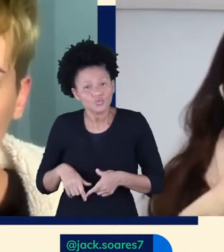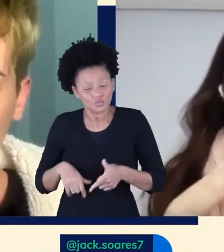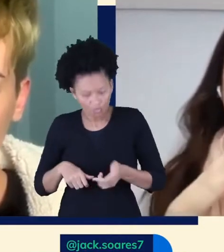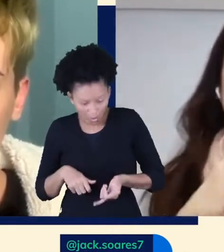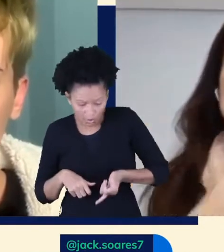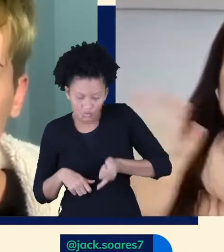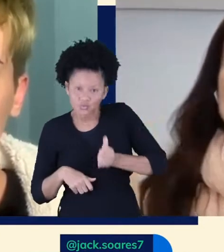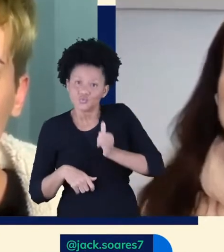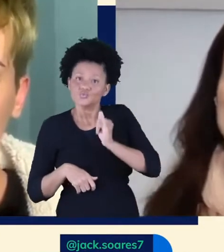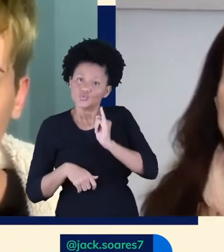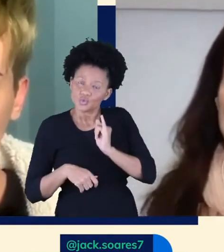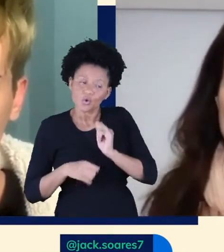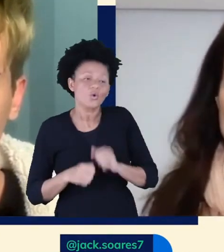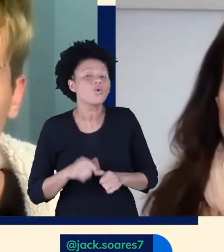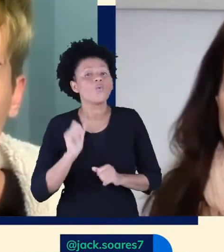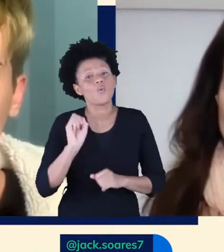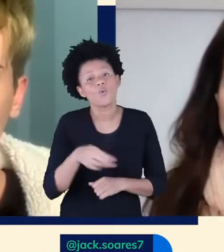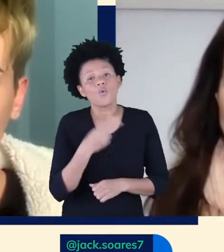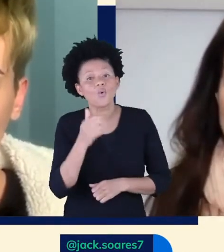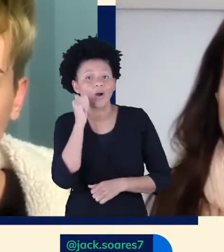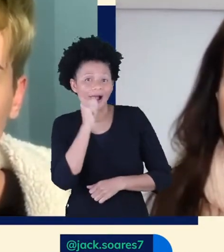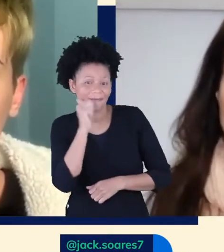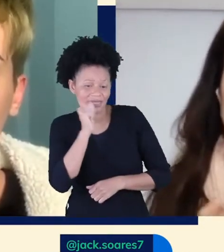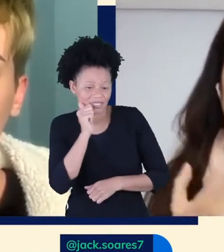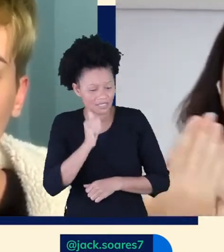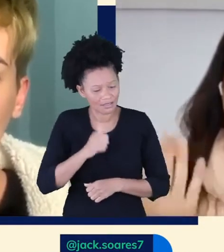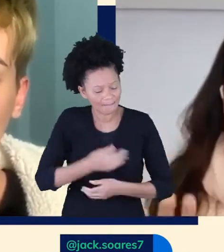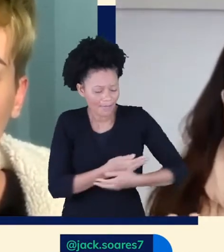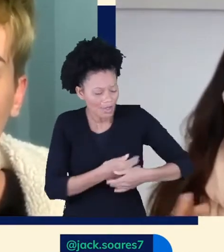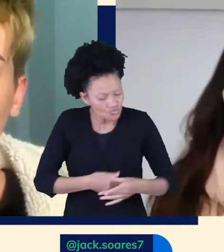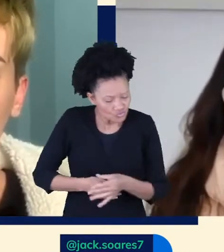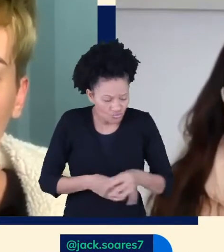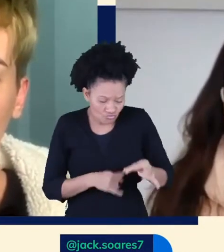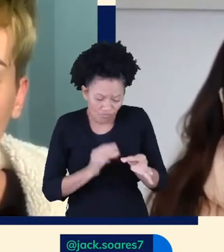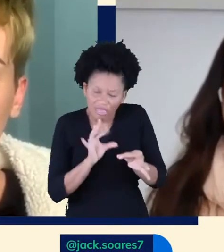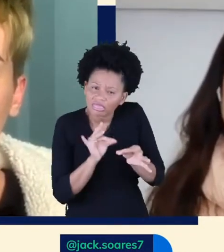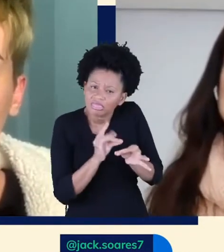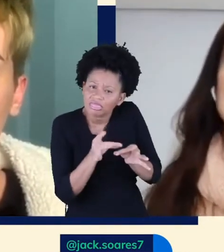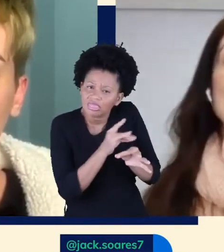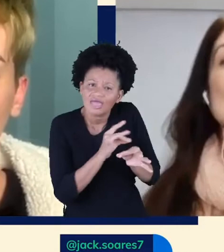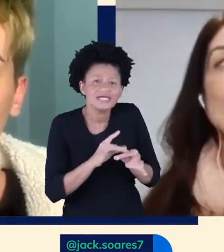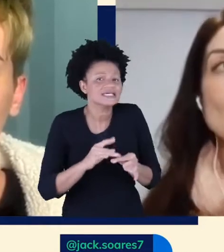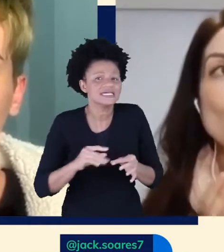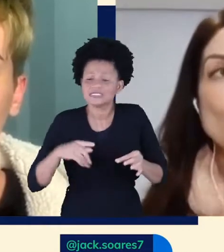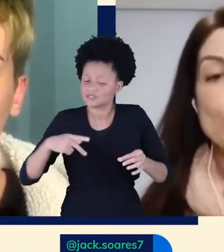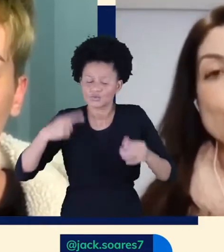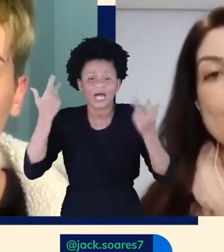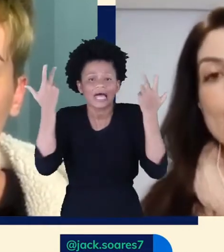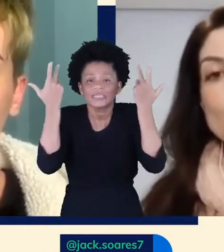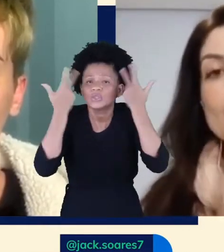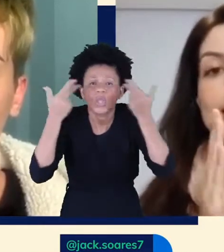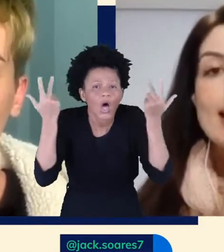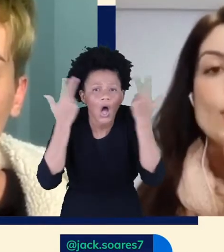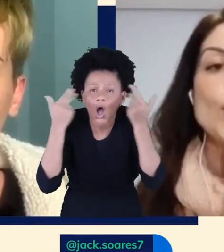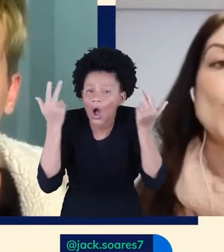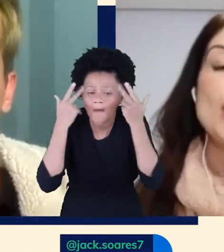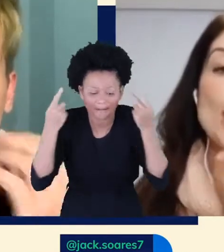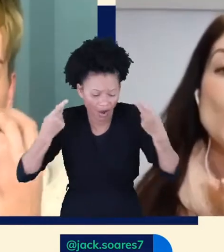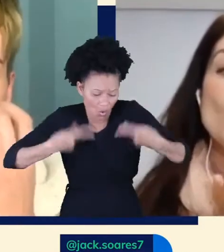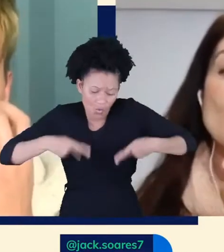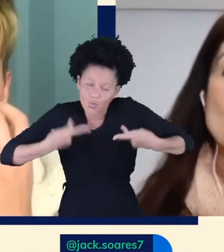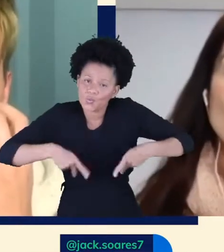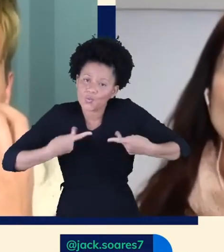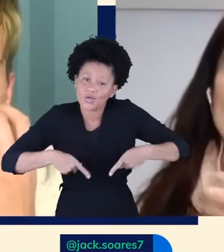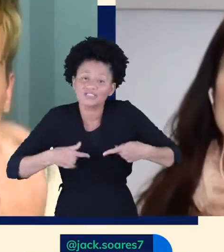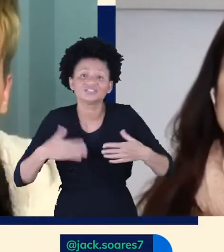são reações fisiológicas, tá? E é importante a gente falar sobre isso. Eu já atendi muitos casos em creche que o